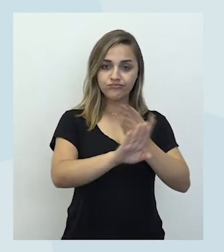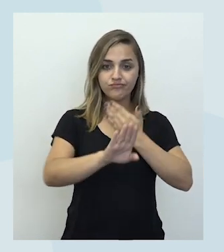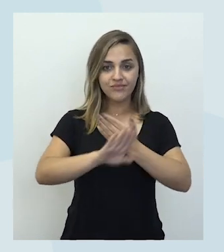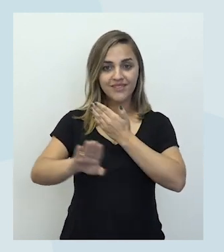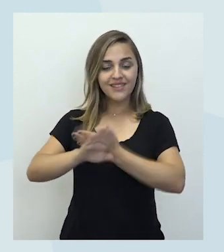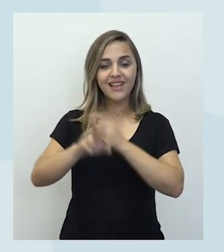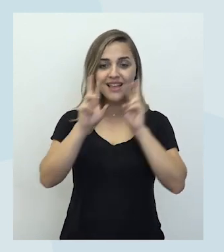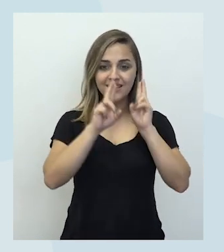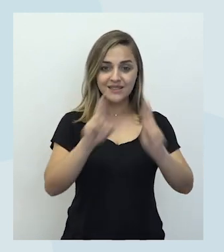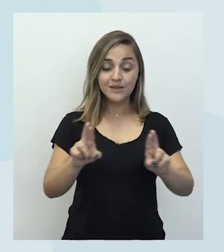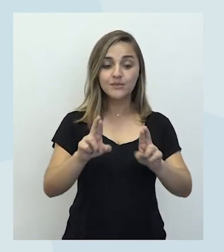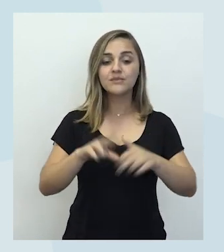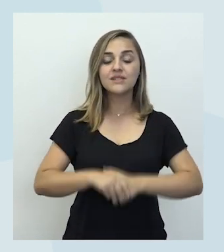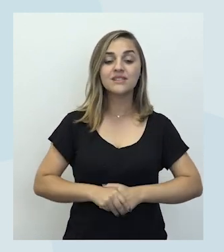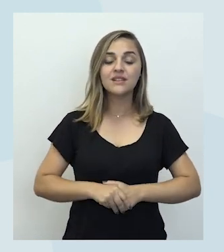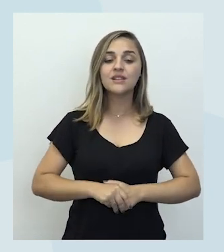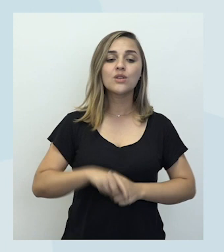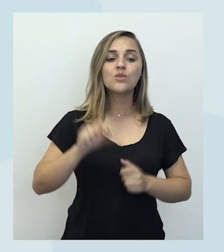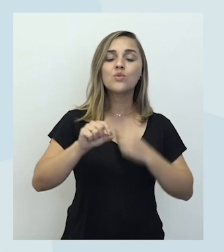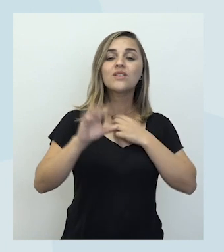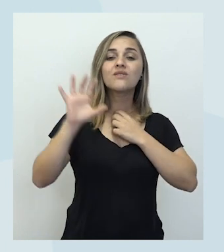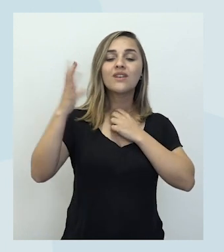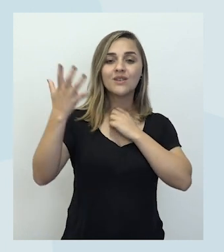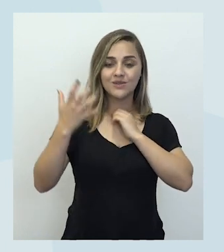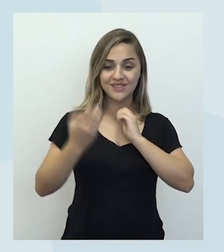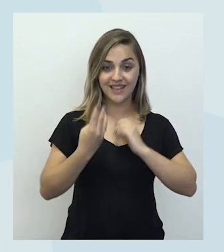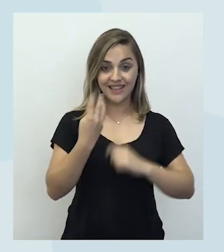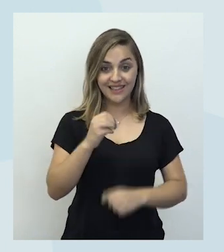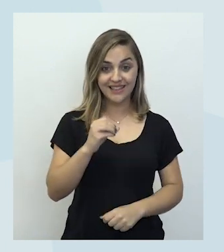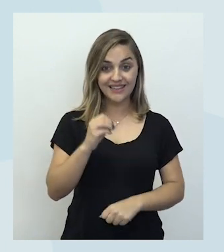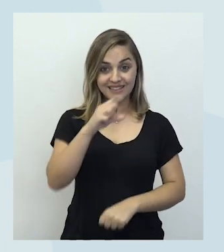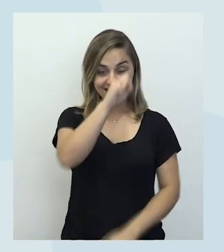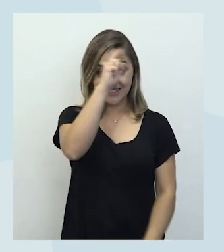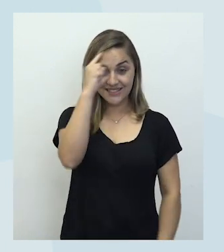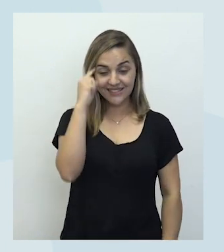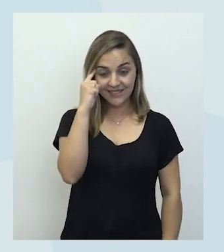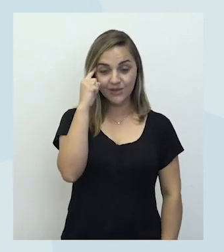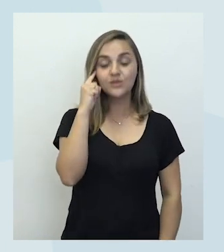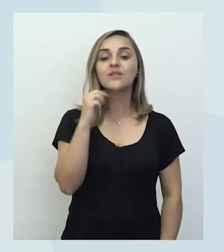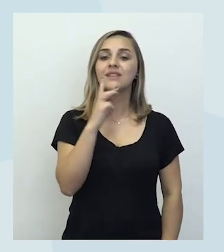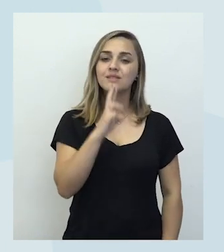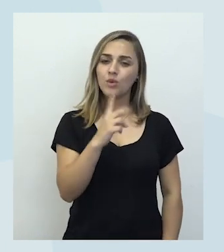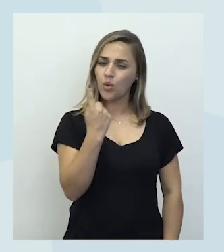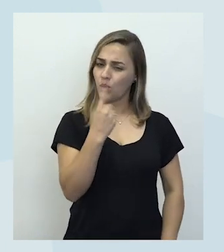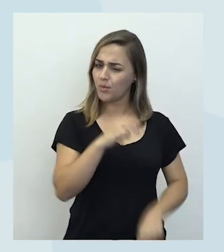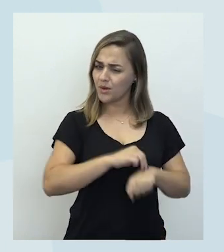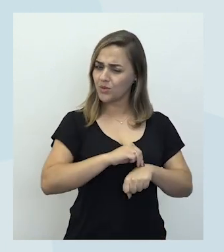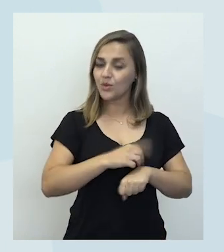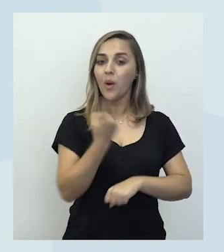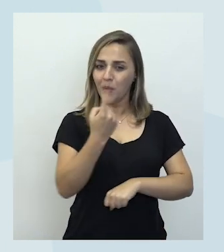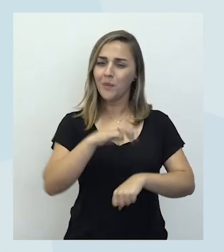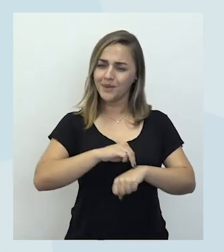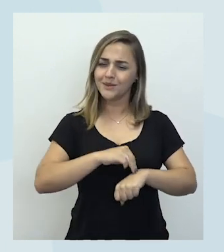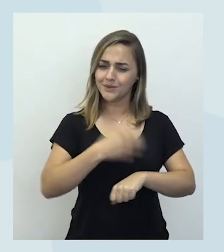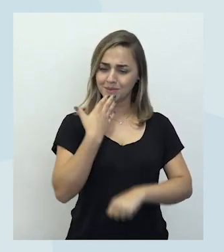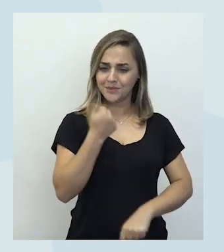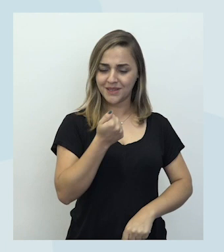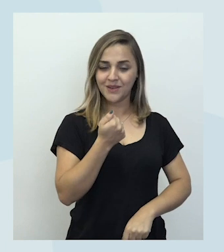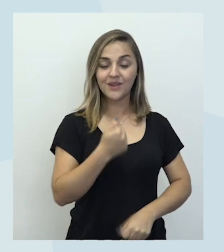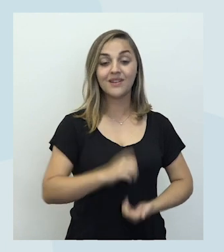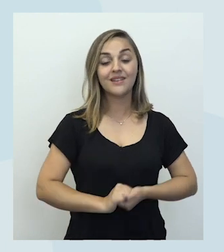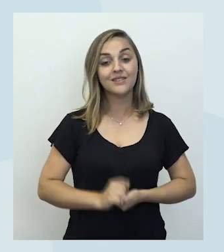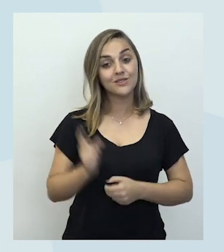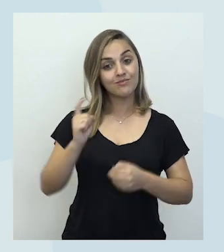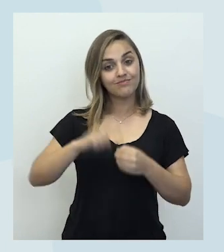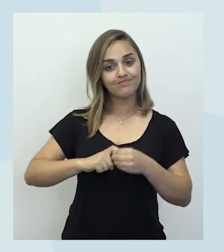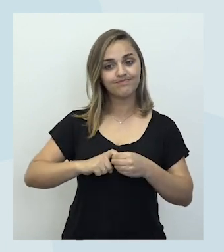vai acontecer? Eu vou dar aí 30 segundos para responder. 30 segundos ou um minuto, professor Mauro? Um minuto. Um minuto, né? Um minuto e a gente já